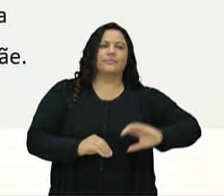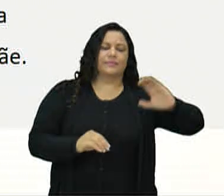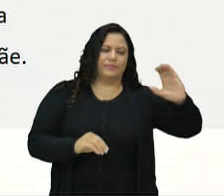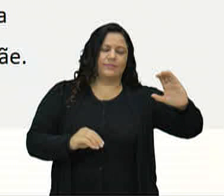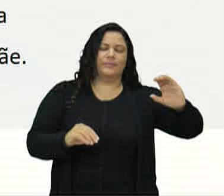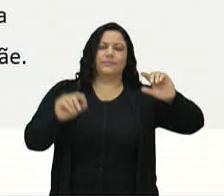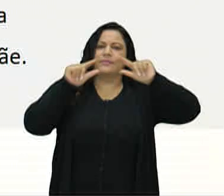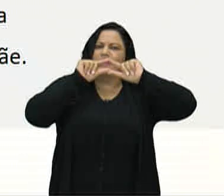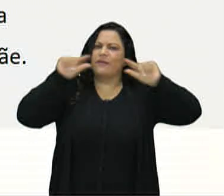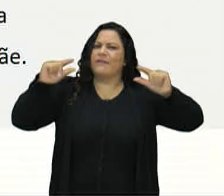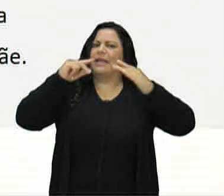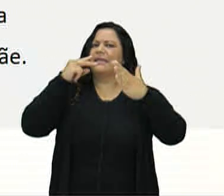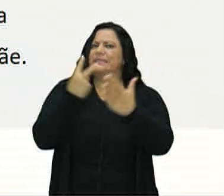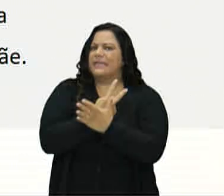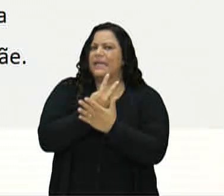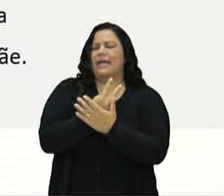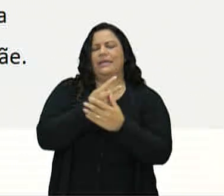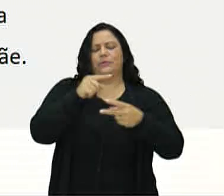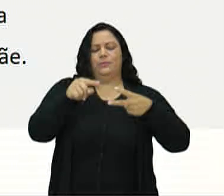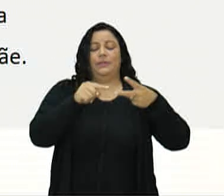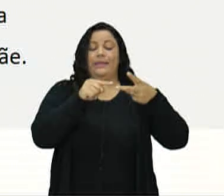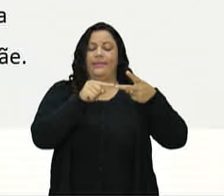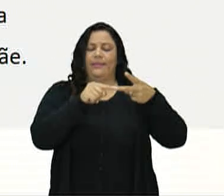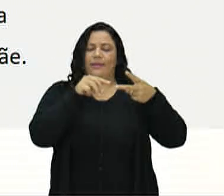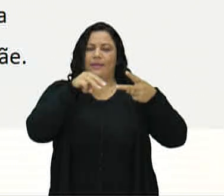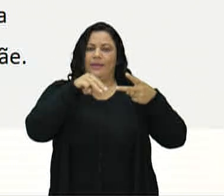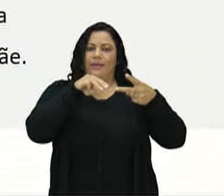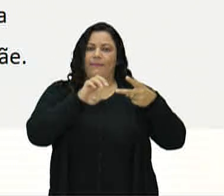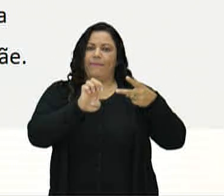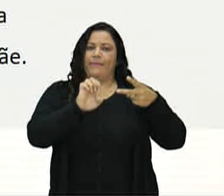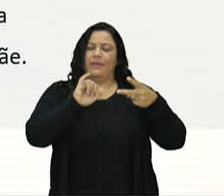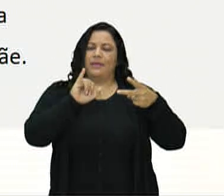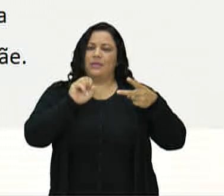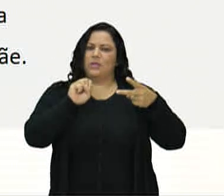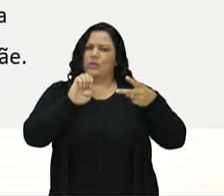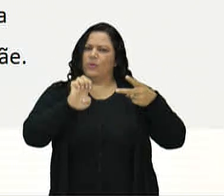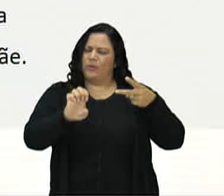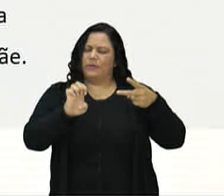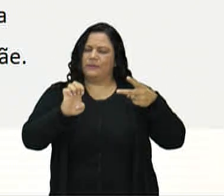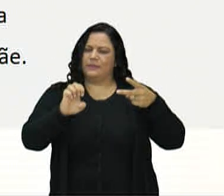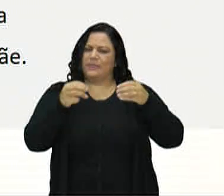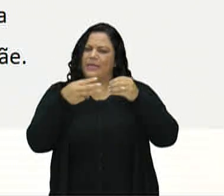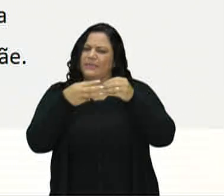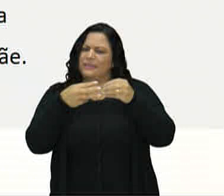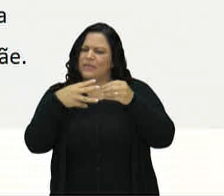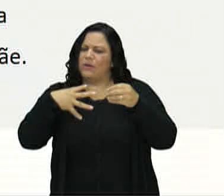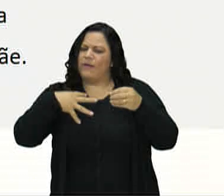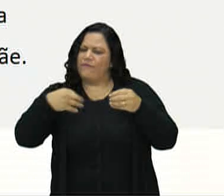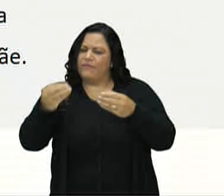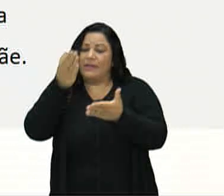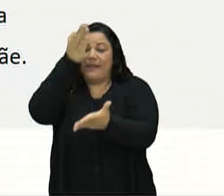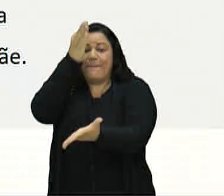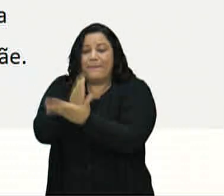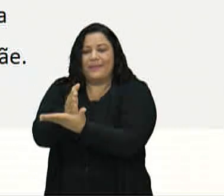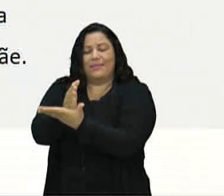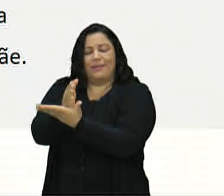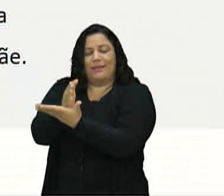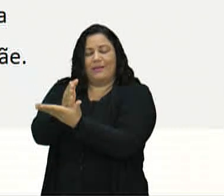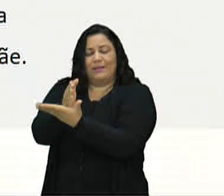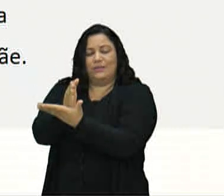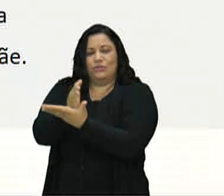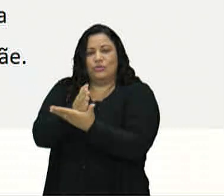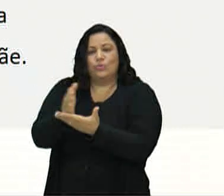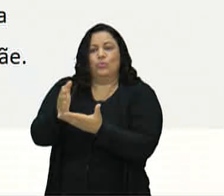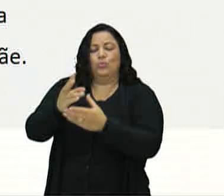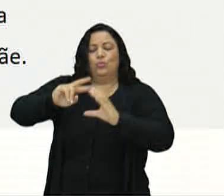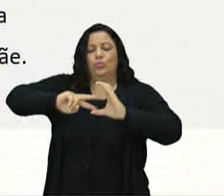quê? Porque na meiose, as células filhas têm apenas metade do número inicial de cromossomos.